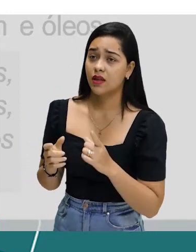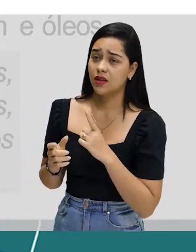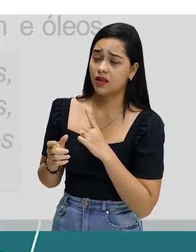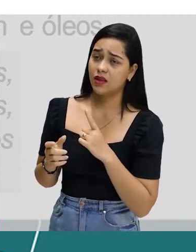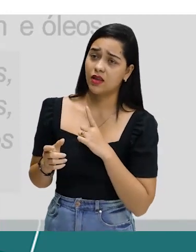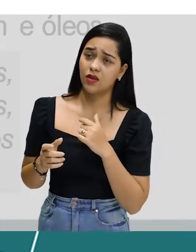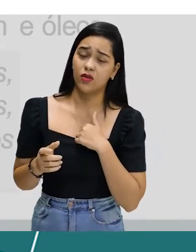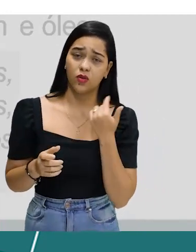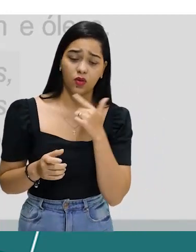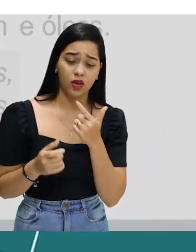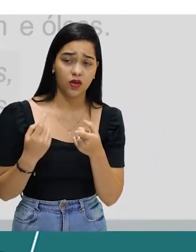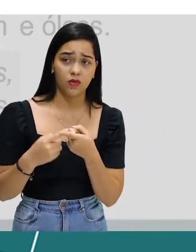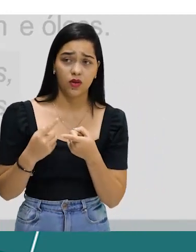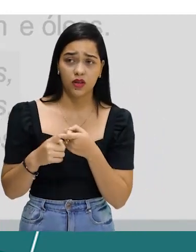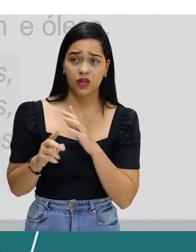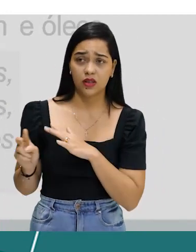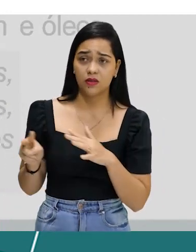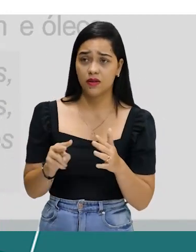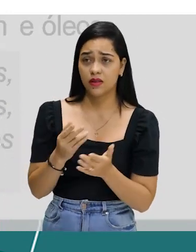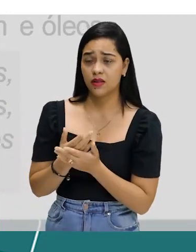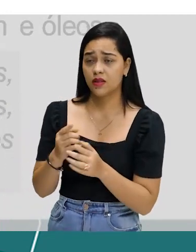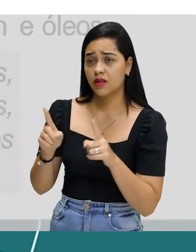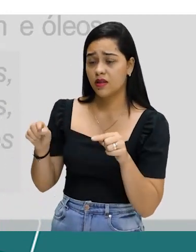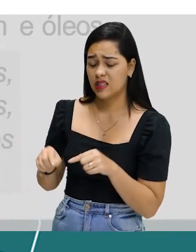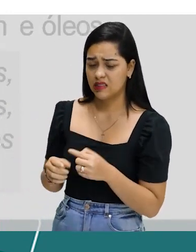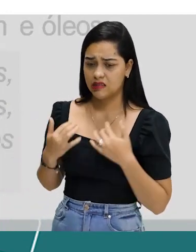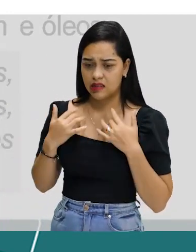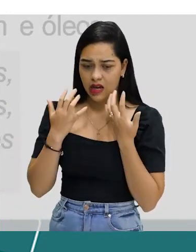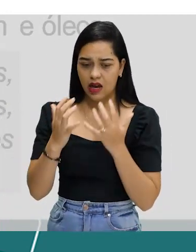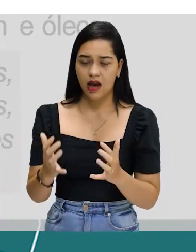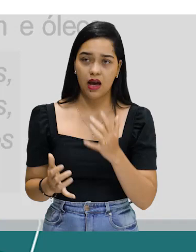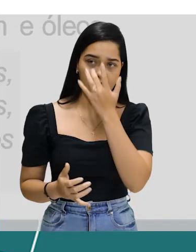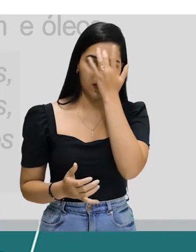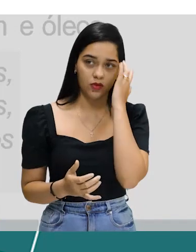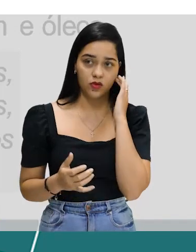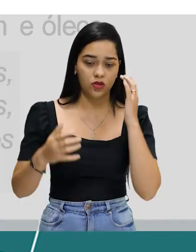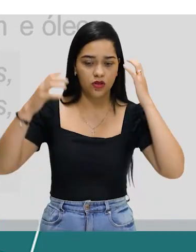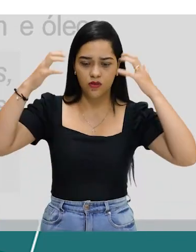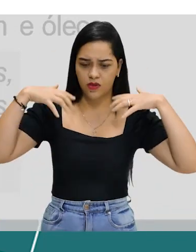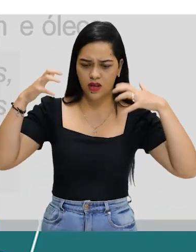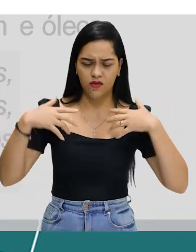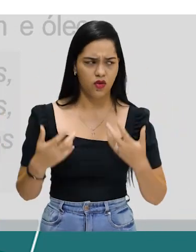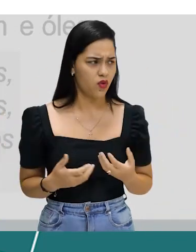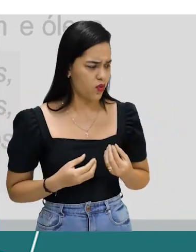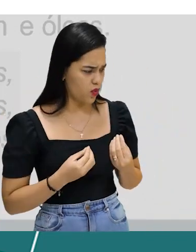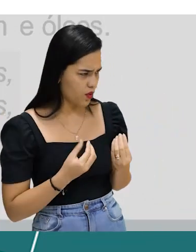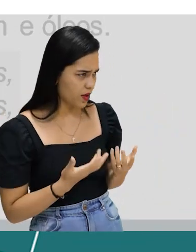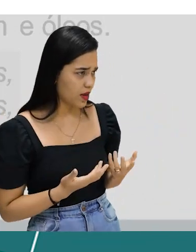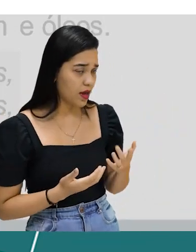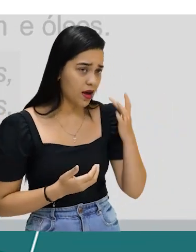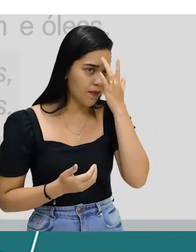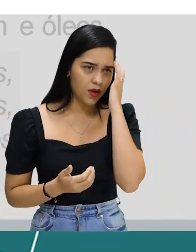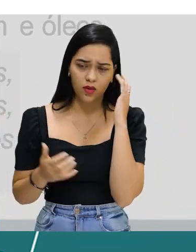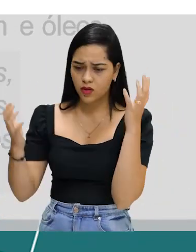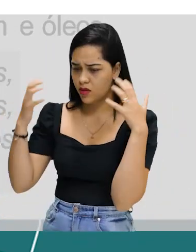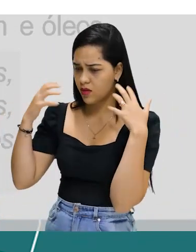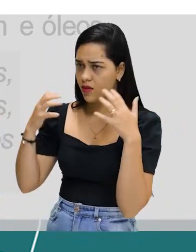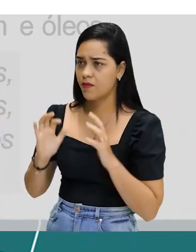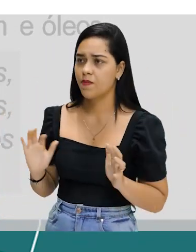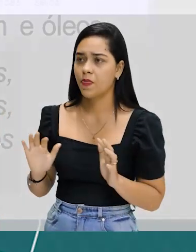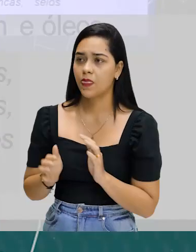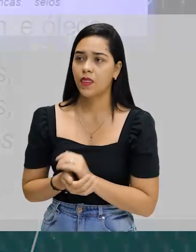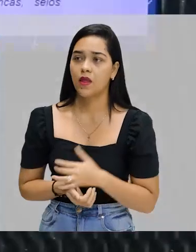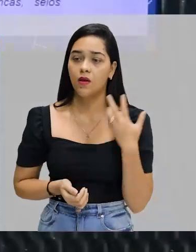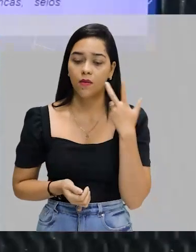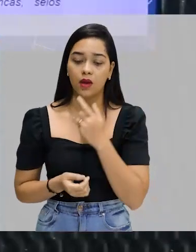Eu tô rindo porque eu falei isso essa semana numa sala de aula, os meninos tomaram choque. As pessoas não tomavam banho. Oi? Como assim? As pessoas não tomavam banho? Então o belo